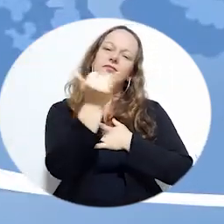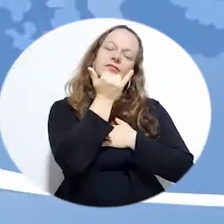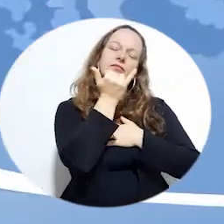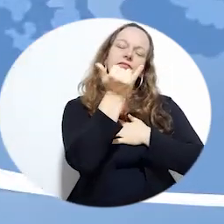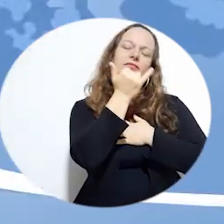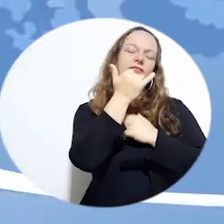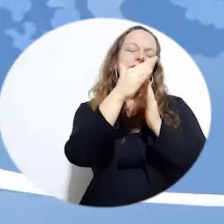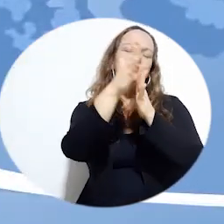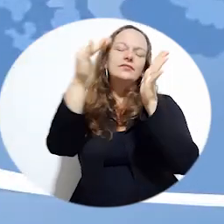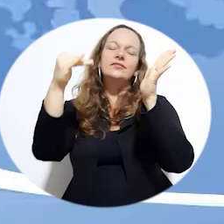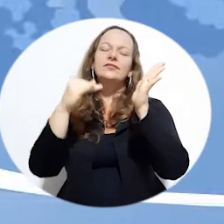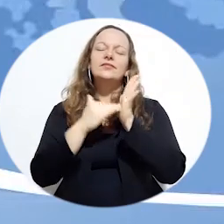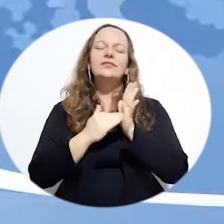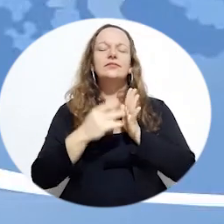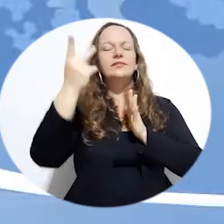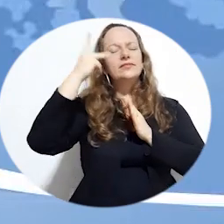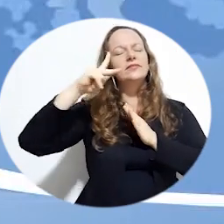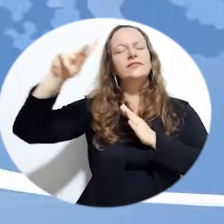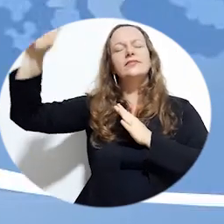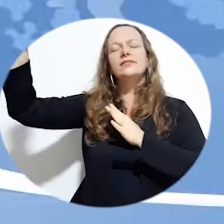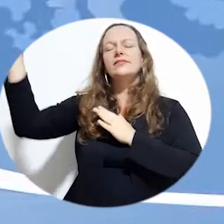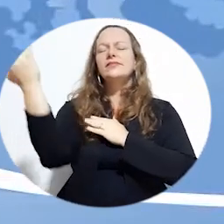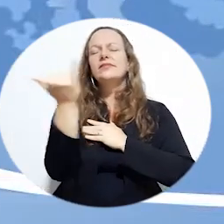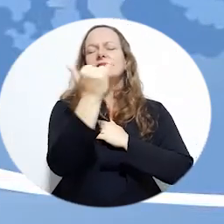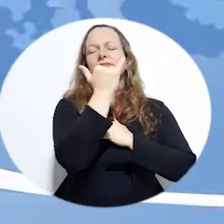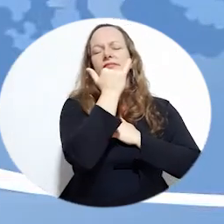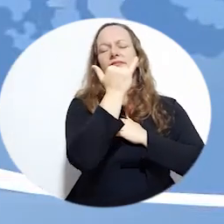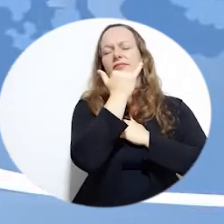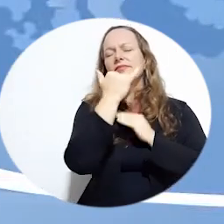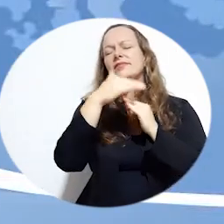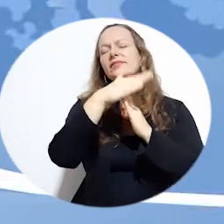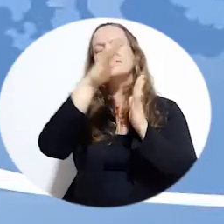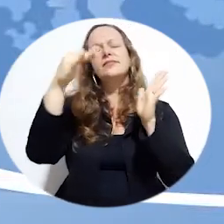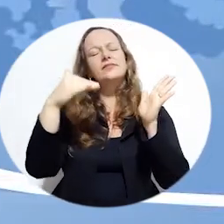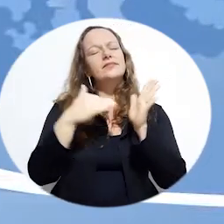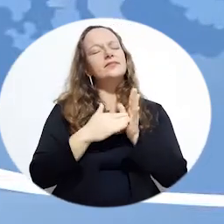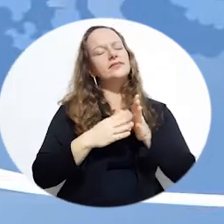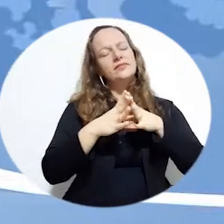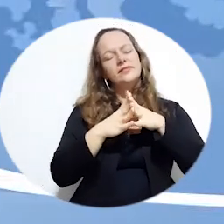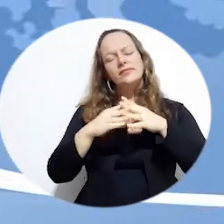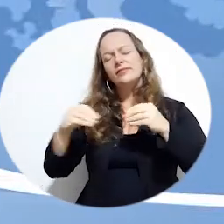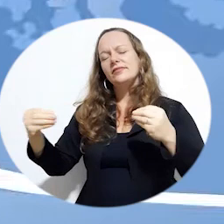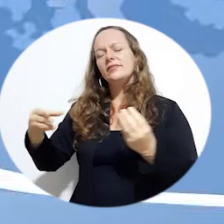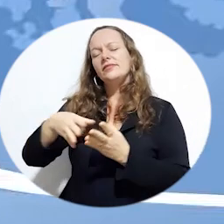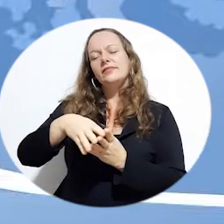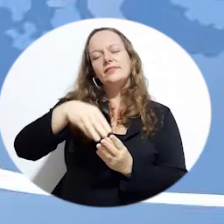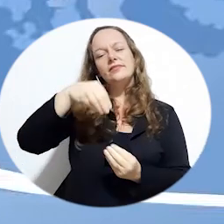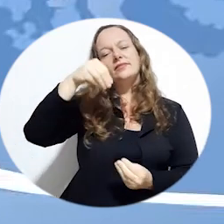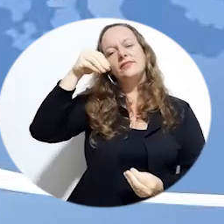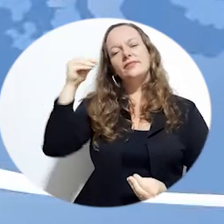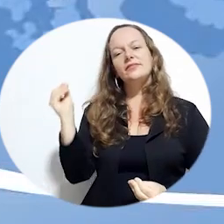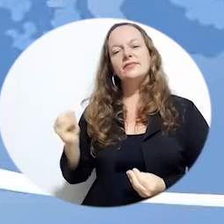é completo, o teu perdão é completo, ele sara minha alma,